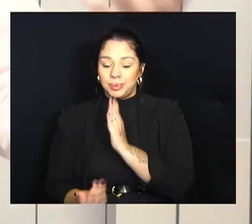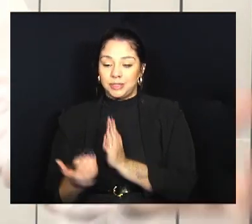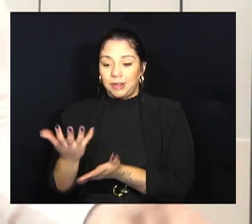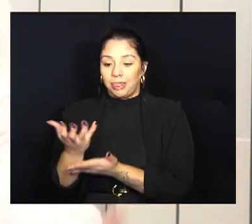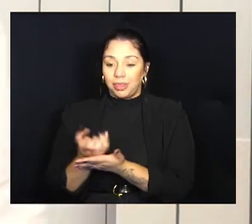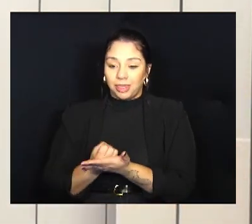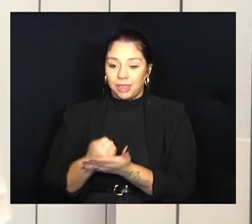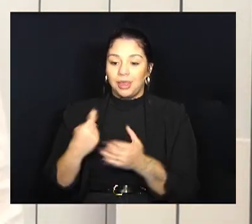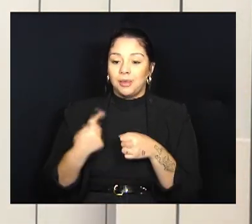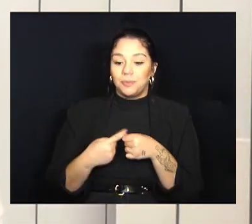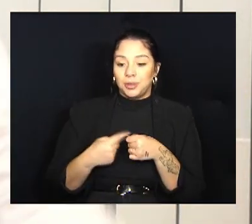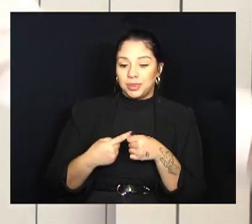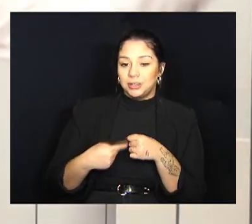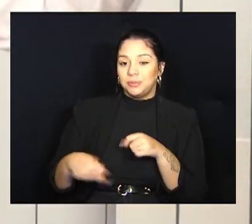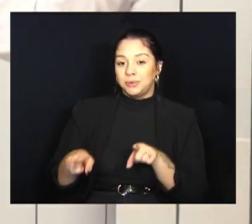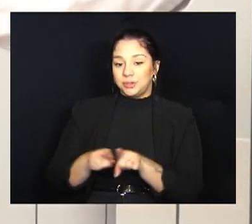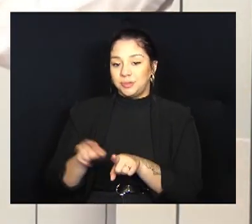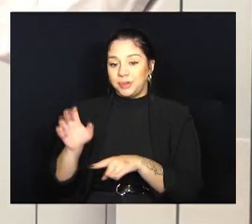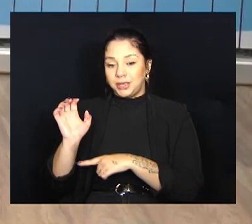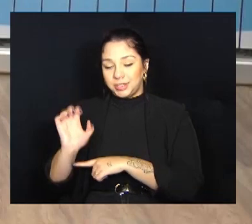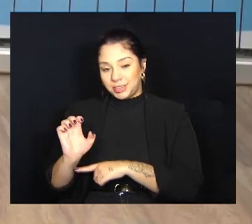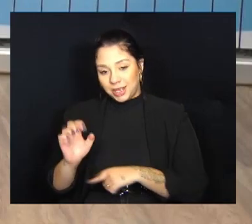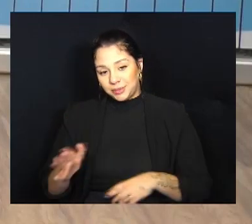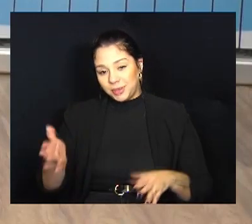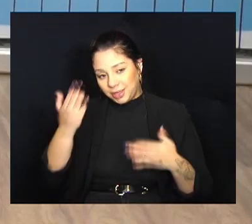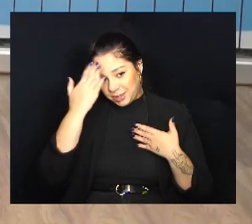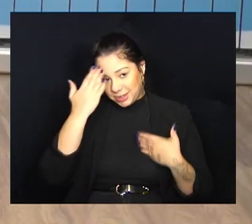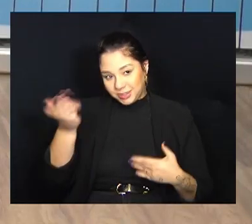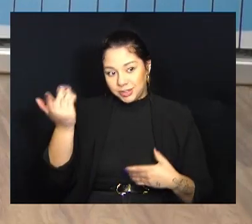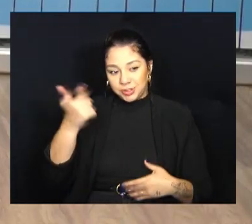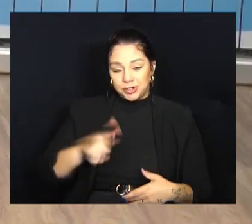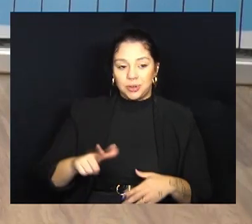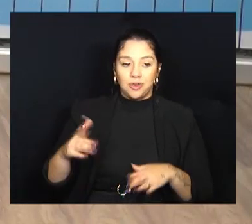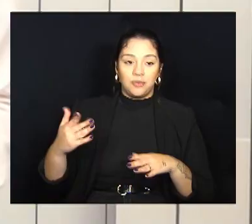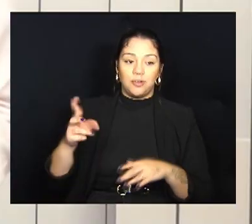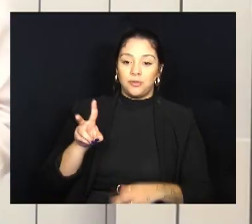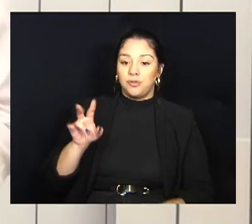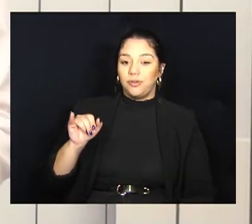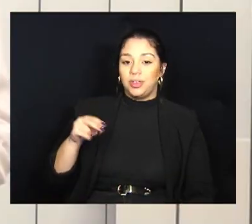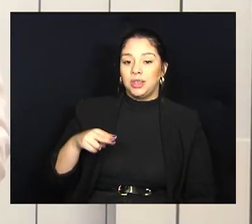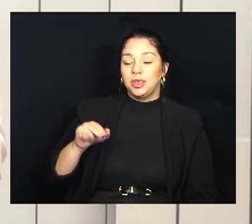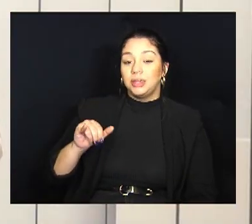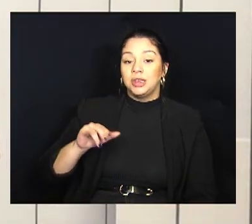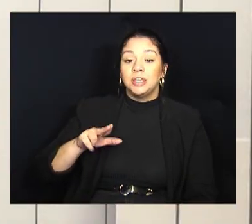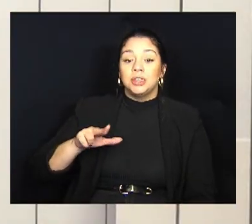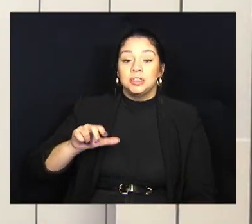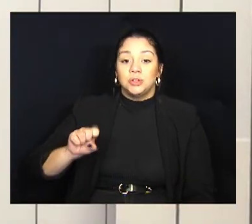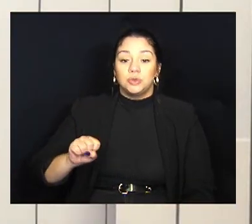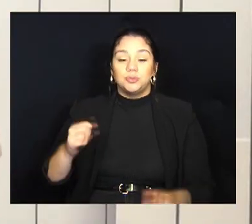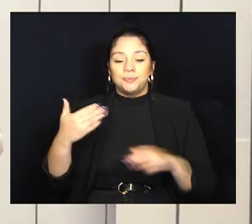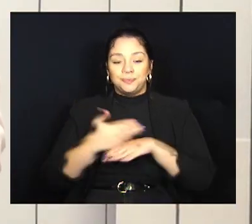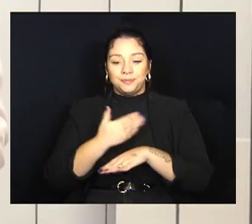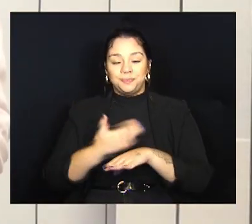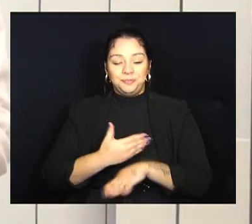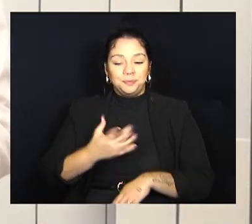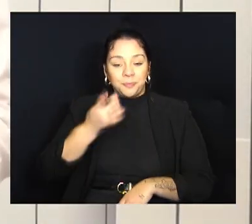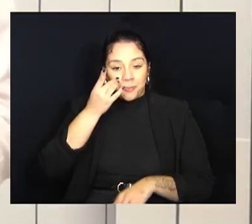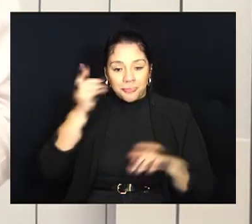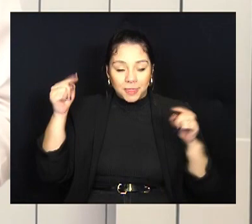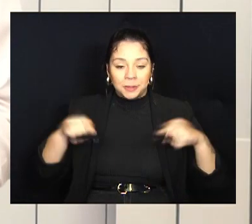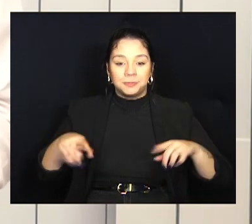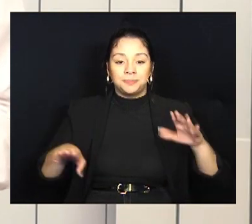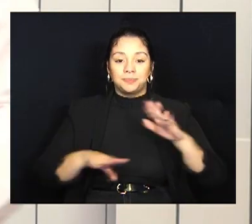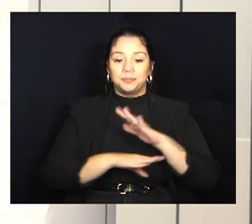os municípios e para os estados. Agradecendo novamente a participação do Vinícius ao vivo aqui no nosso Câmara Total